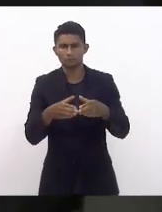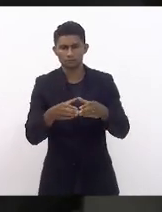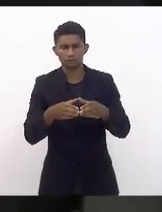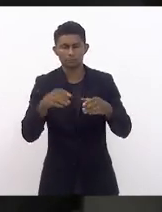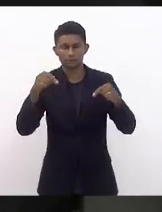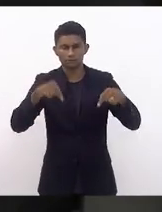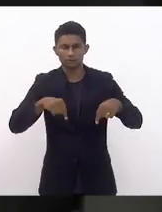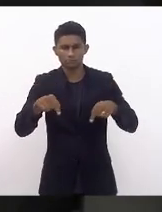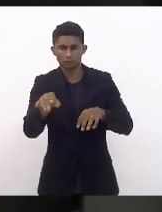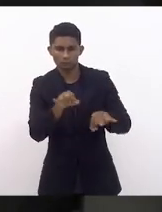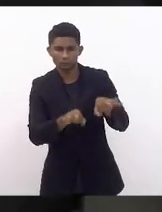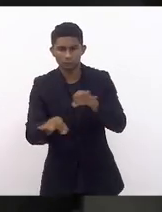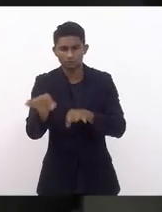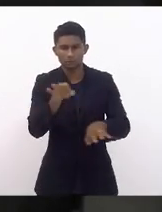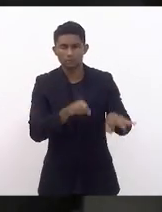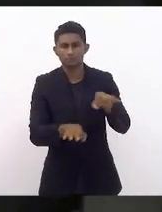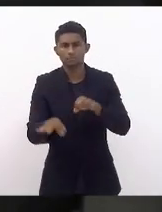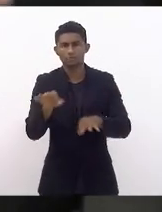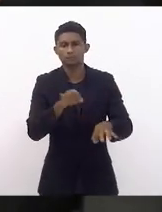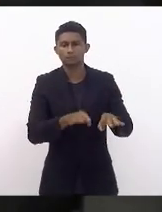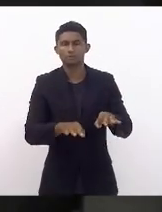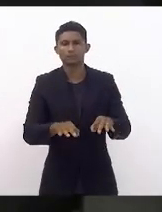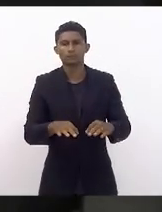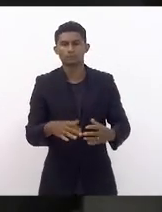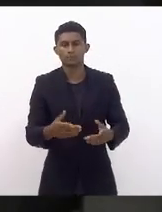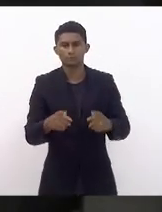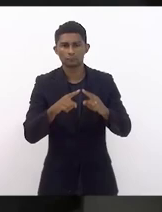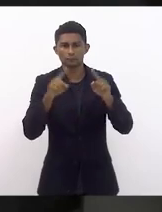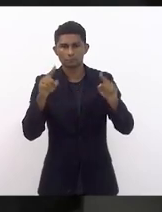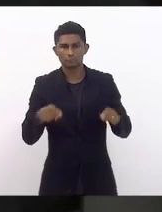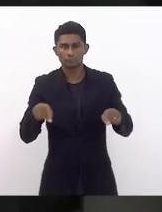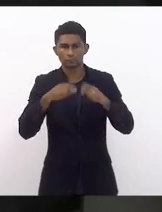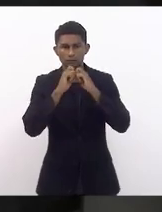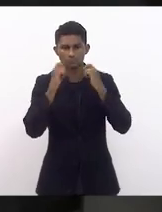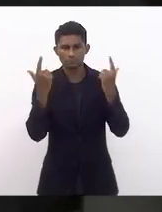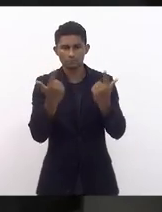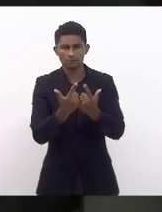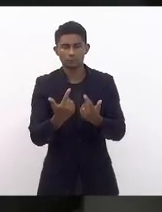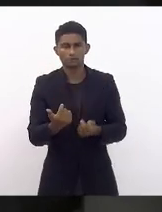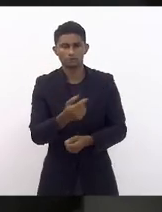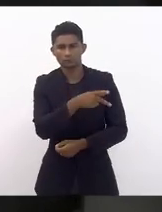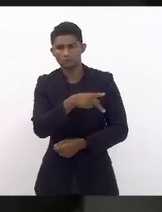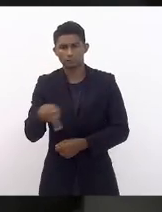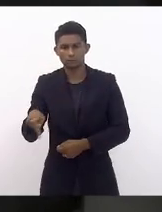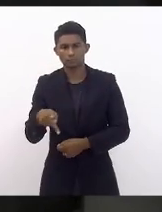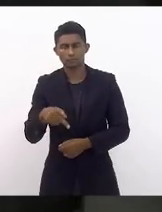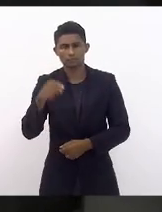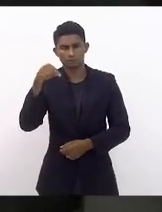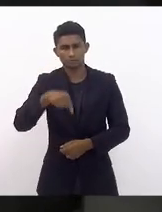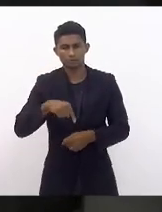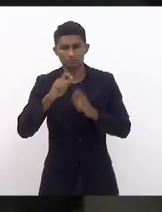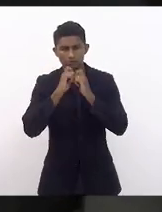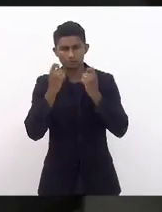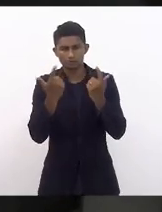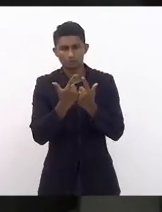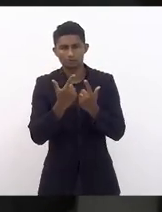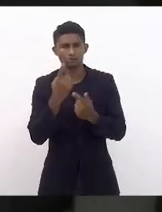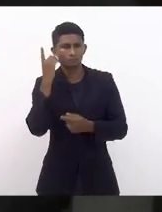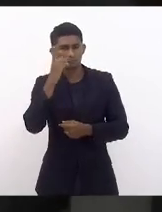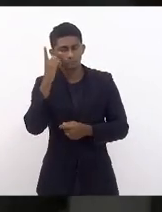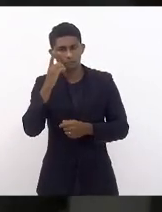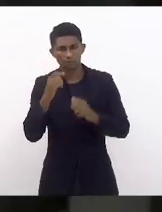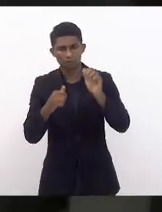cerimonial. A todos os funcionários da LERJ, ao presidente da casa, deputado André